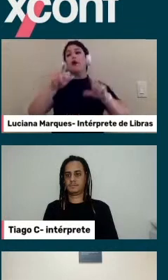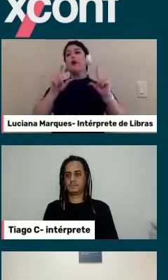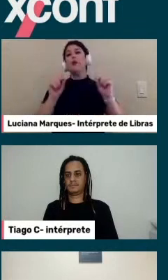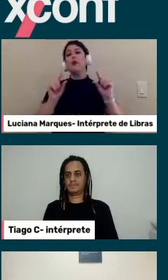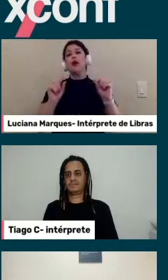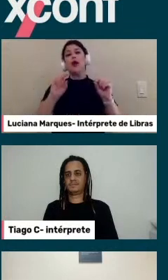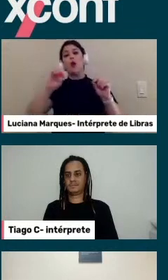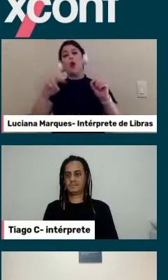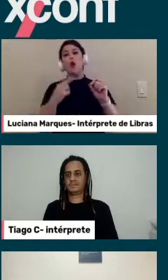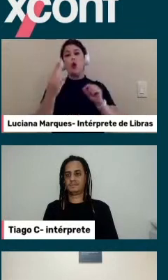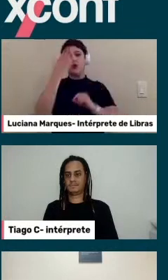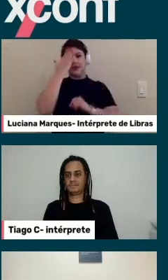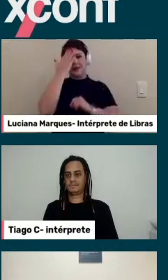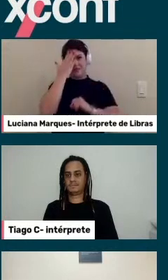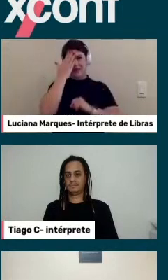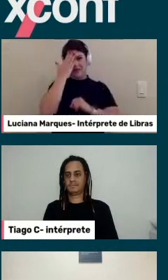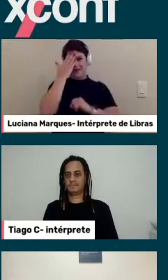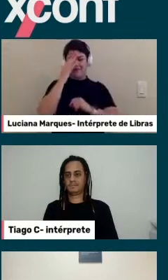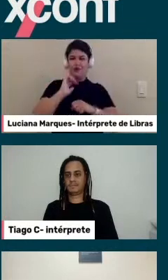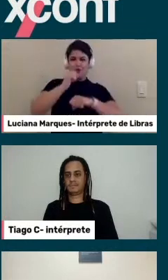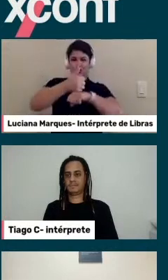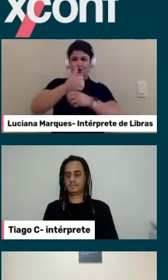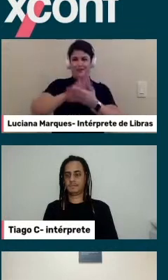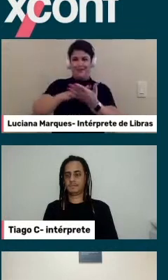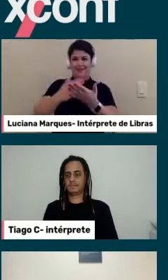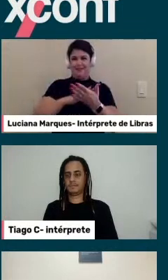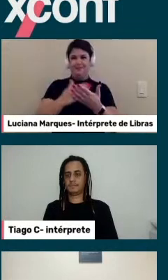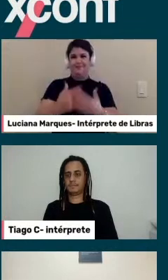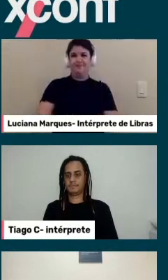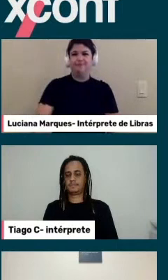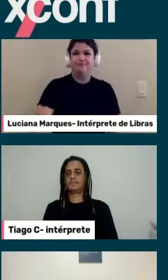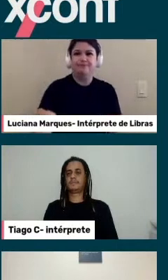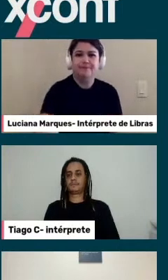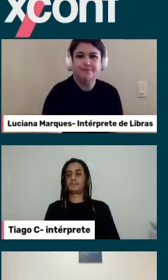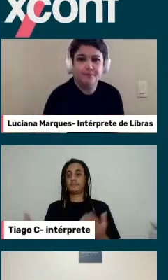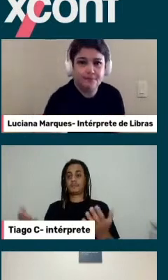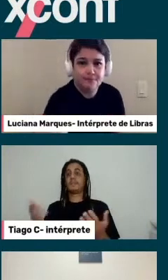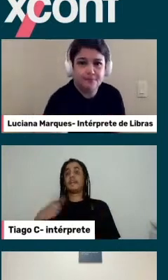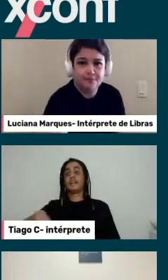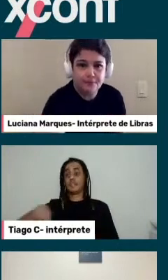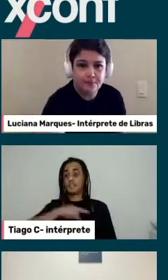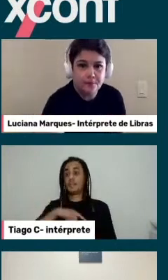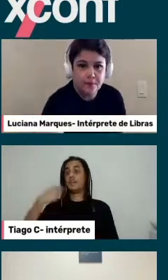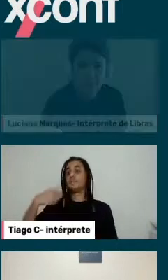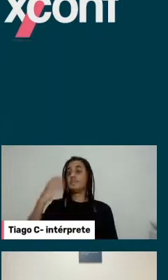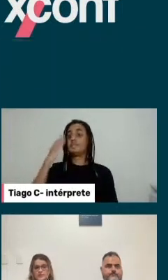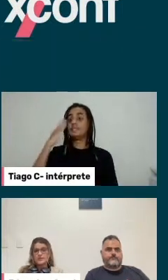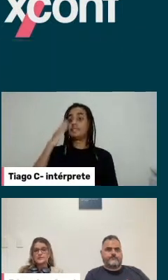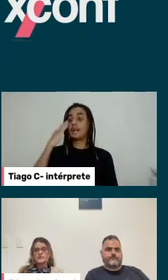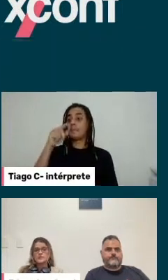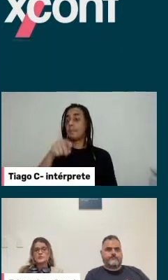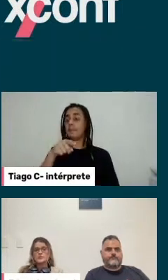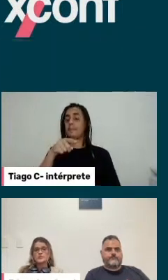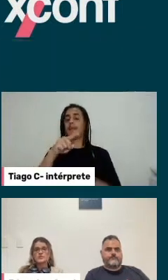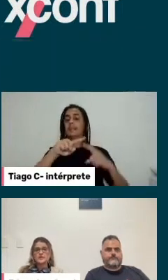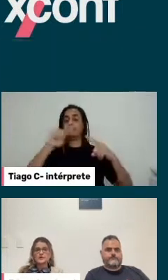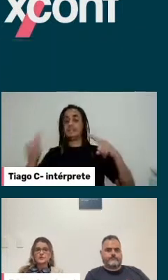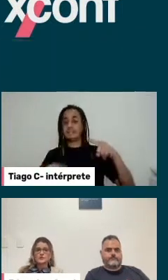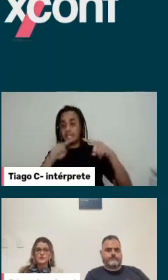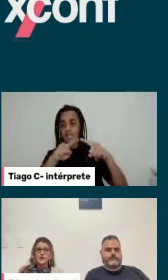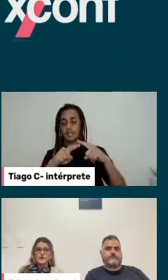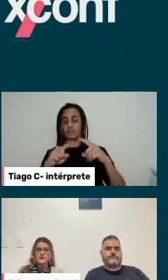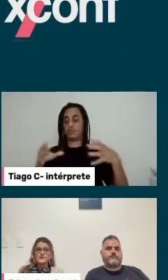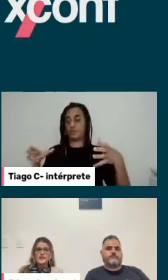saber qual é o ciclo, qual é a gestão do ciclo do dado. A gente precisa que as pessoas da organização, as pessoas